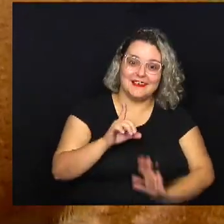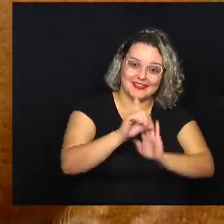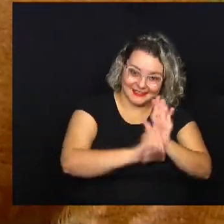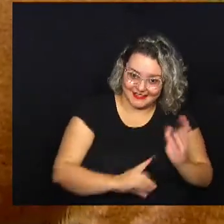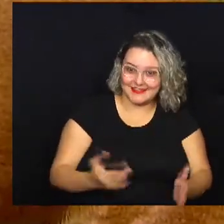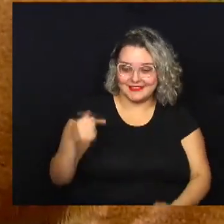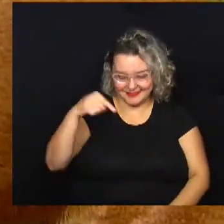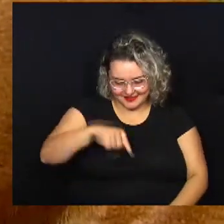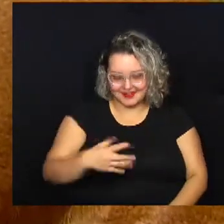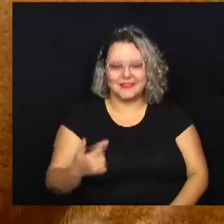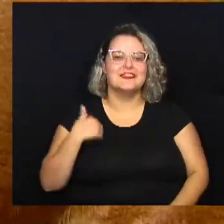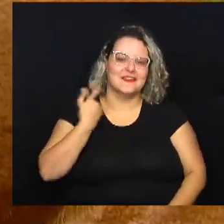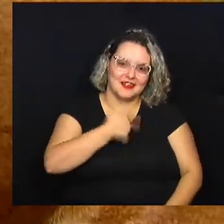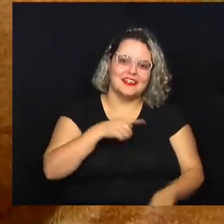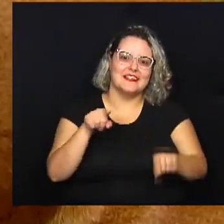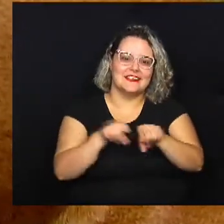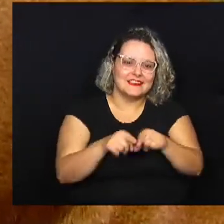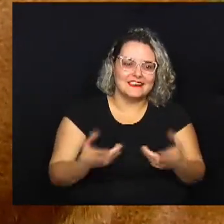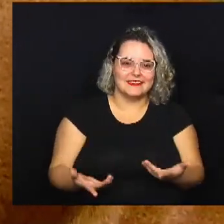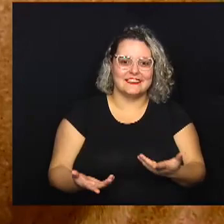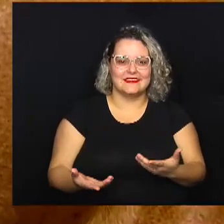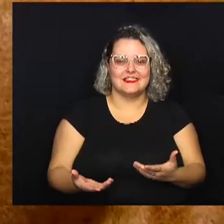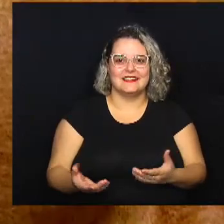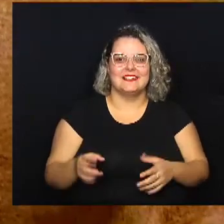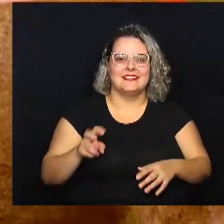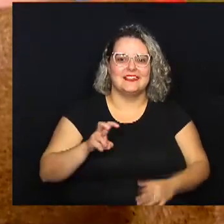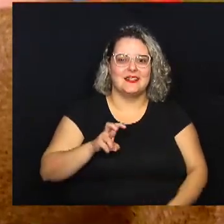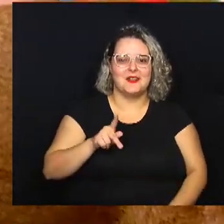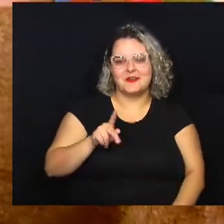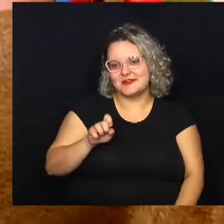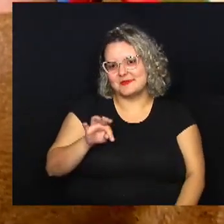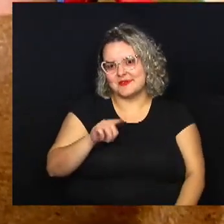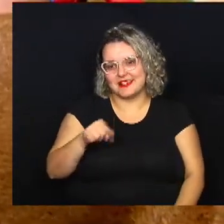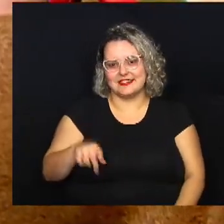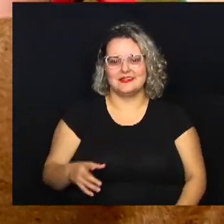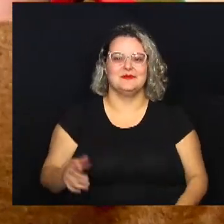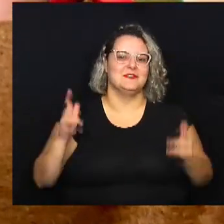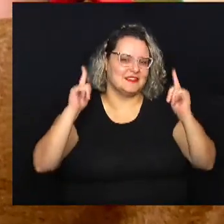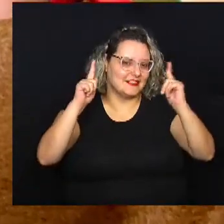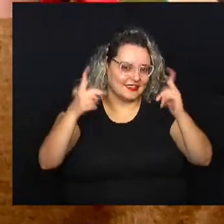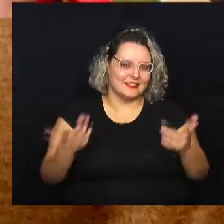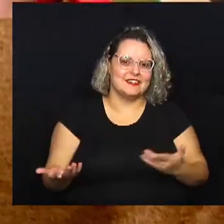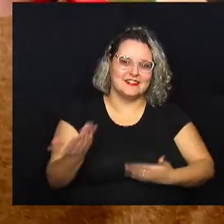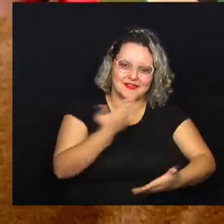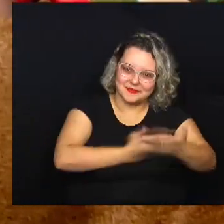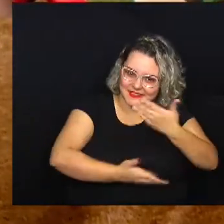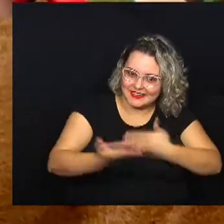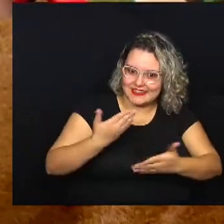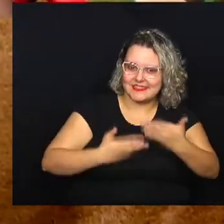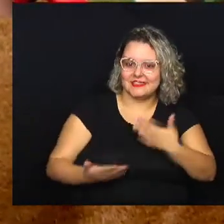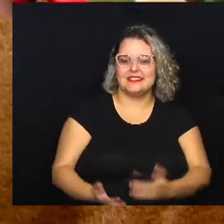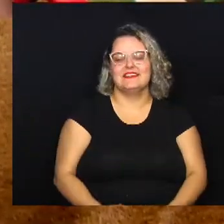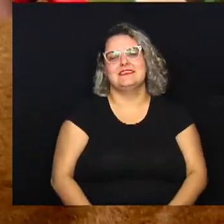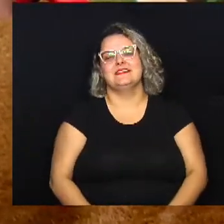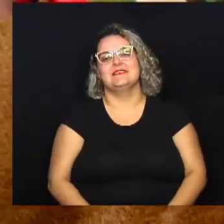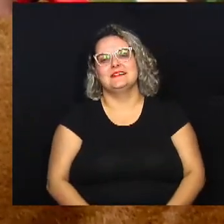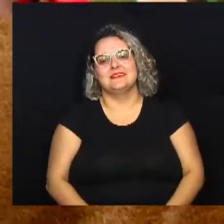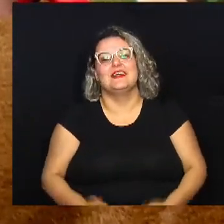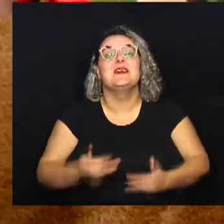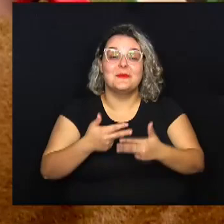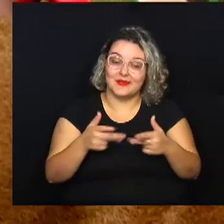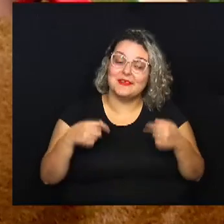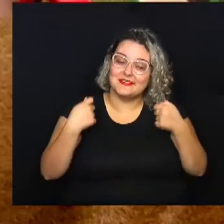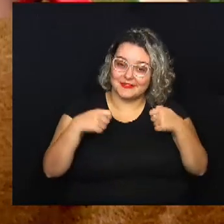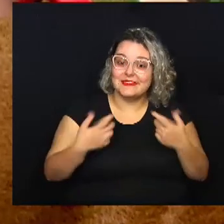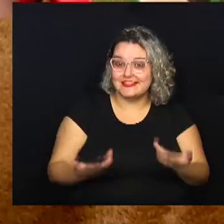vir aqui. Aí estamos aqui trazendo os pets para se divertir, para interagir, e uma coisa necessária,